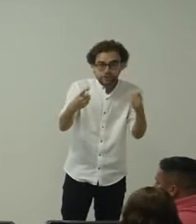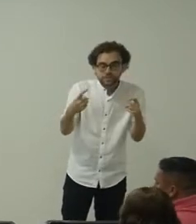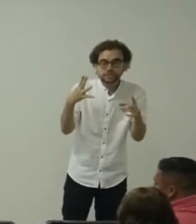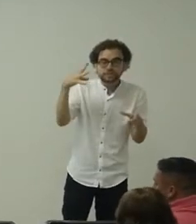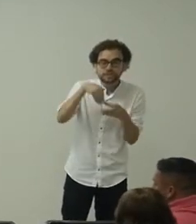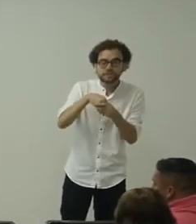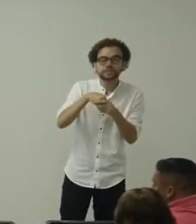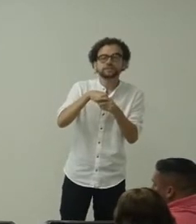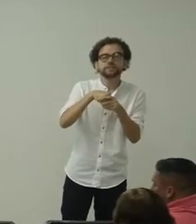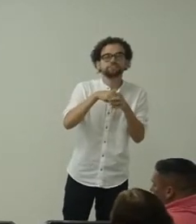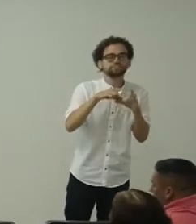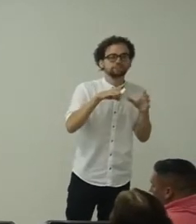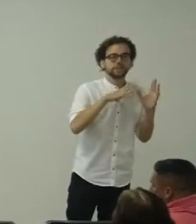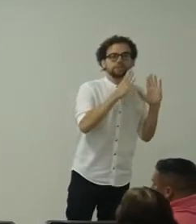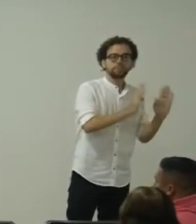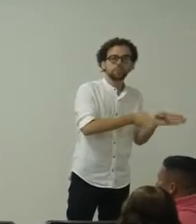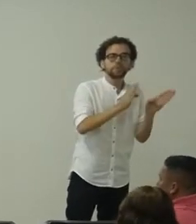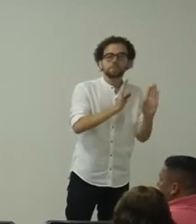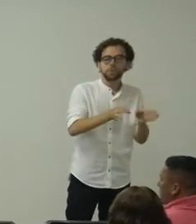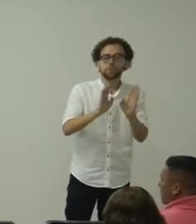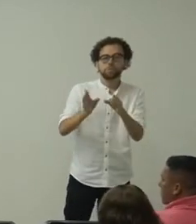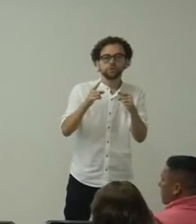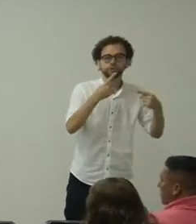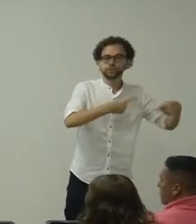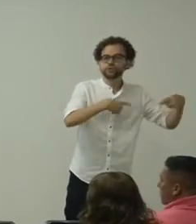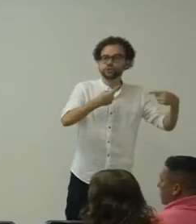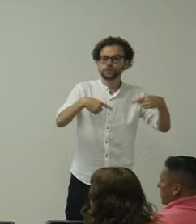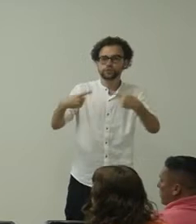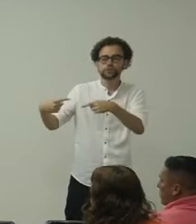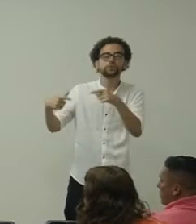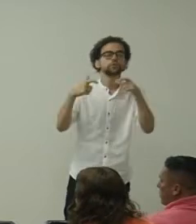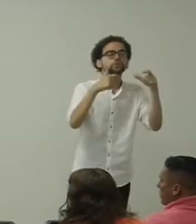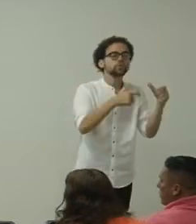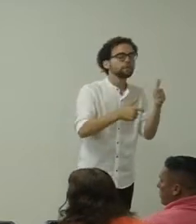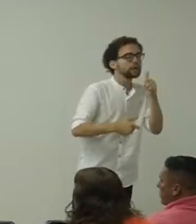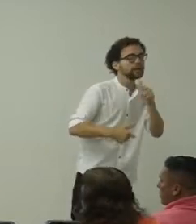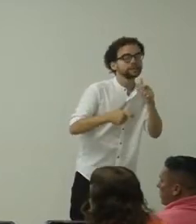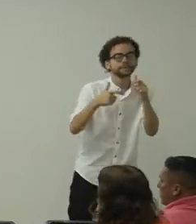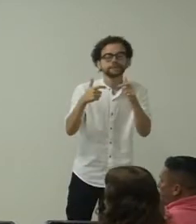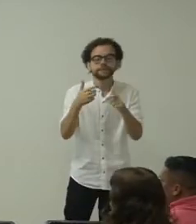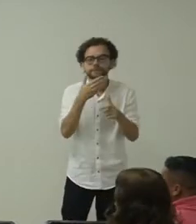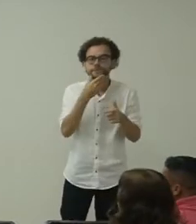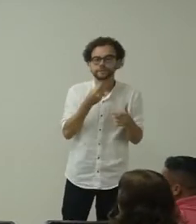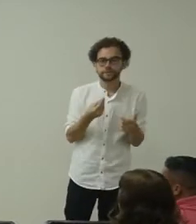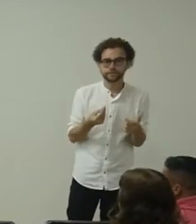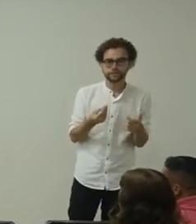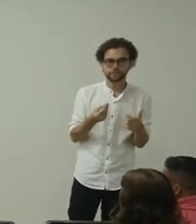com esses fatores que a gente tanto discutiu, o lugar do feminino e do masculino, o de gerar.